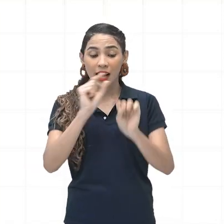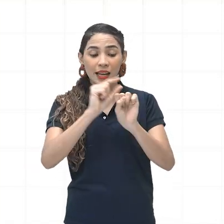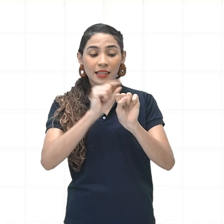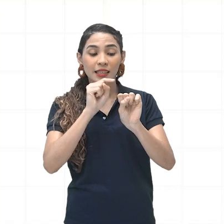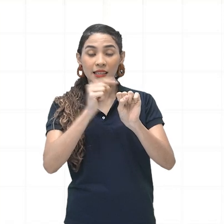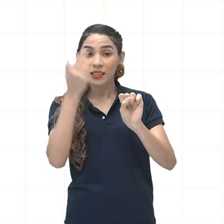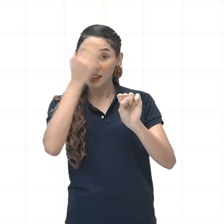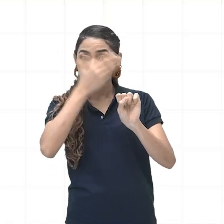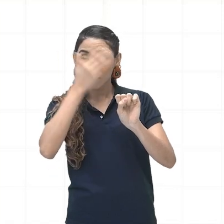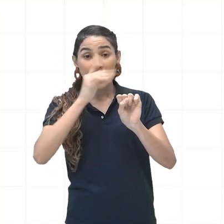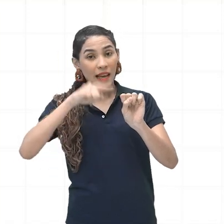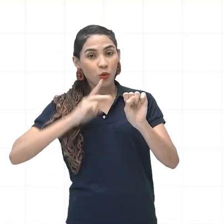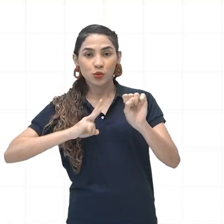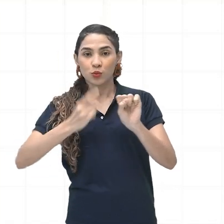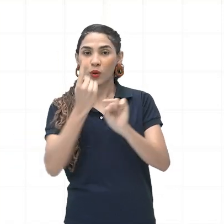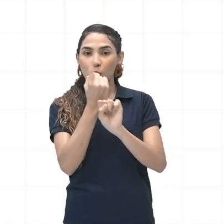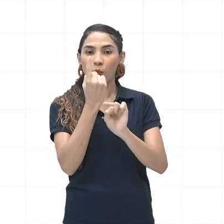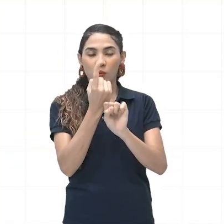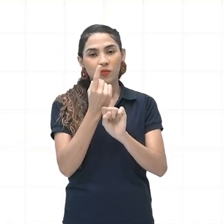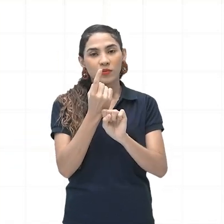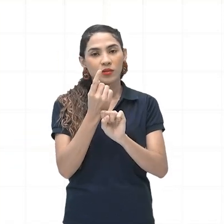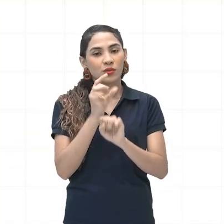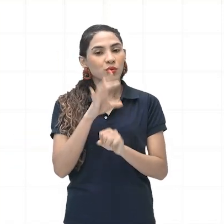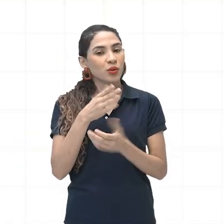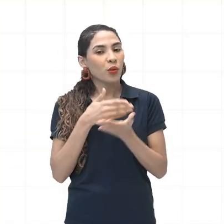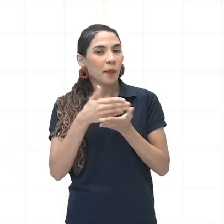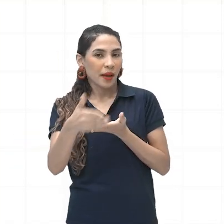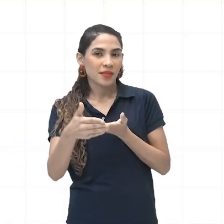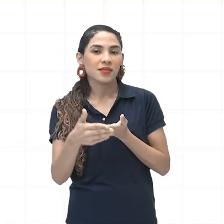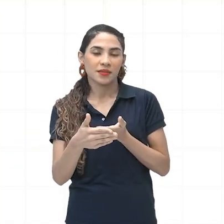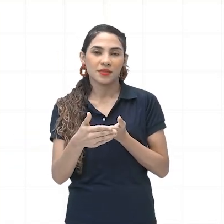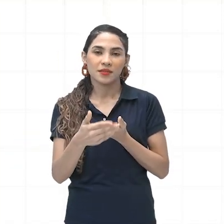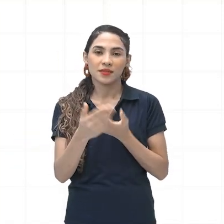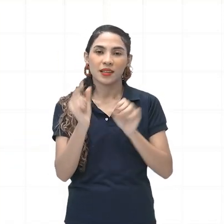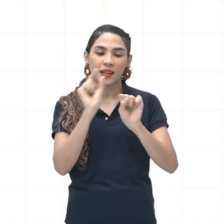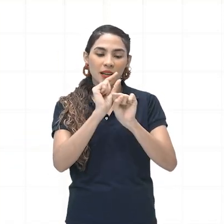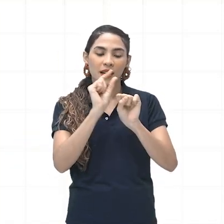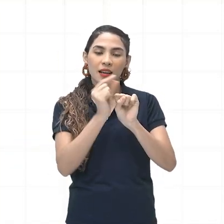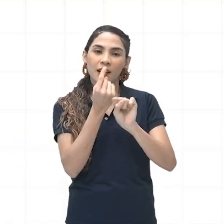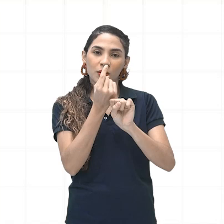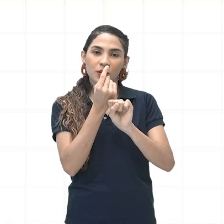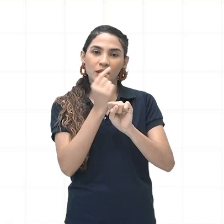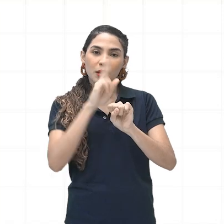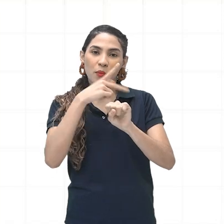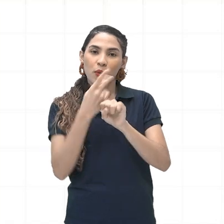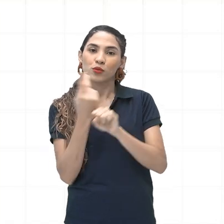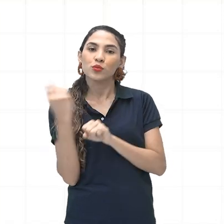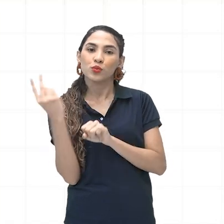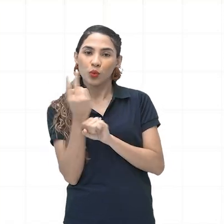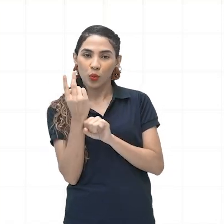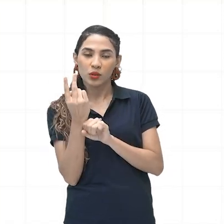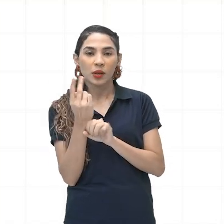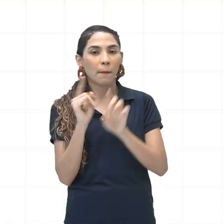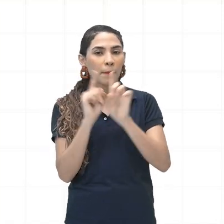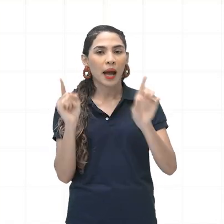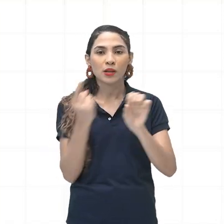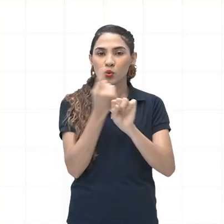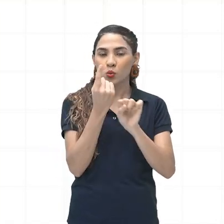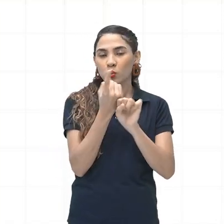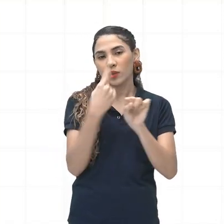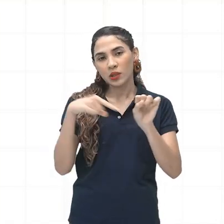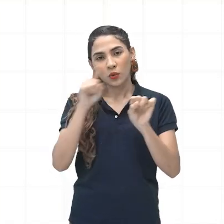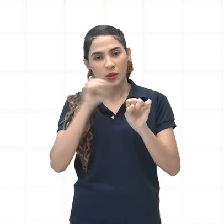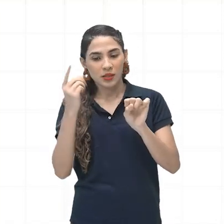o expoente 1, né? A gente só começa a escrever o expoente a partir do 2, mas o 1 a gente